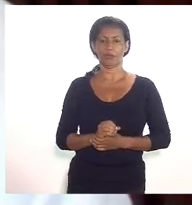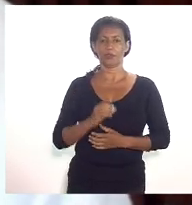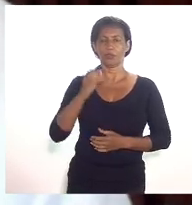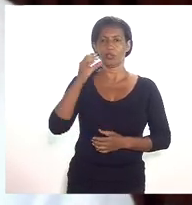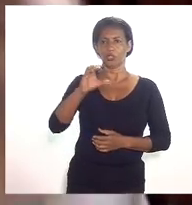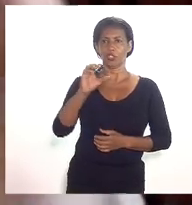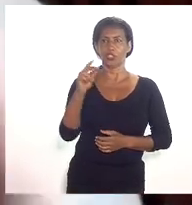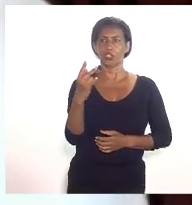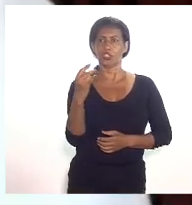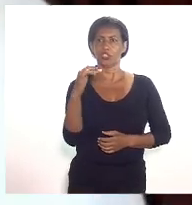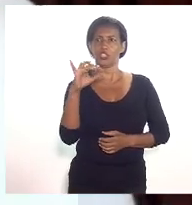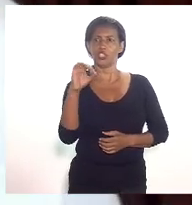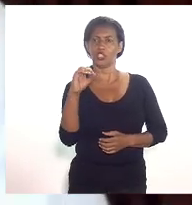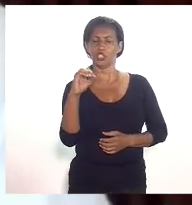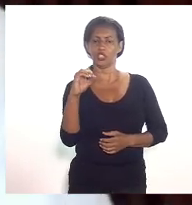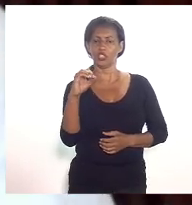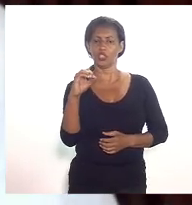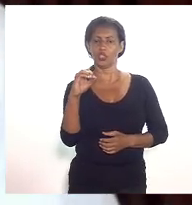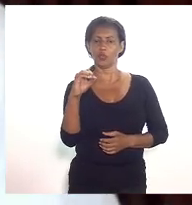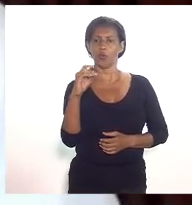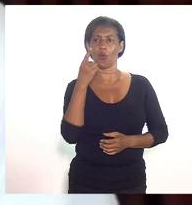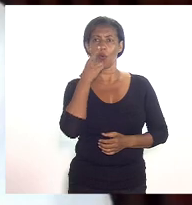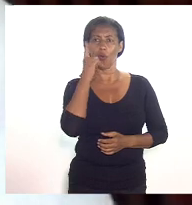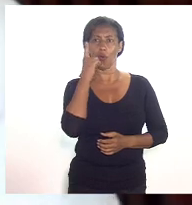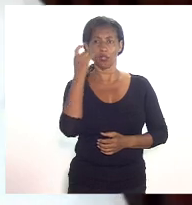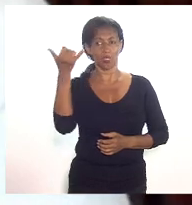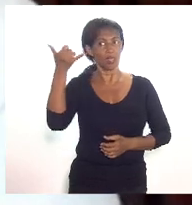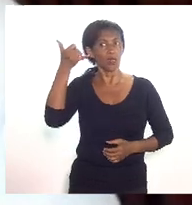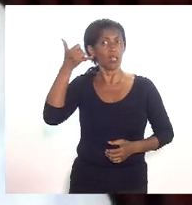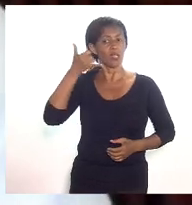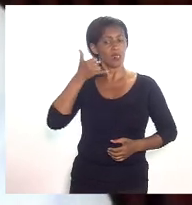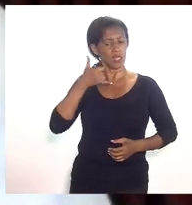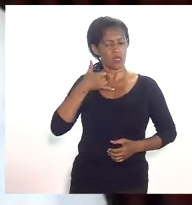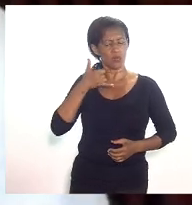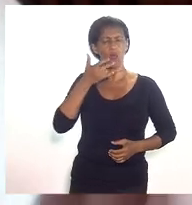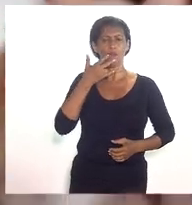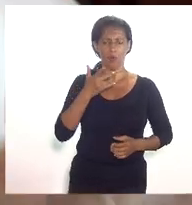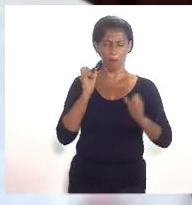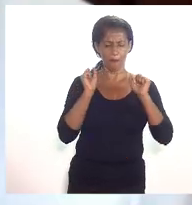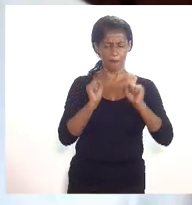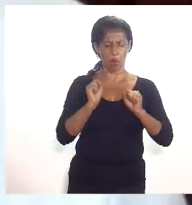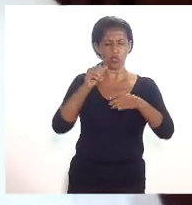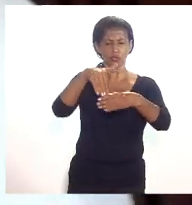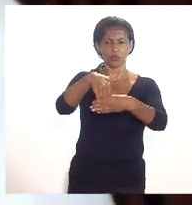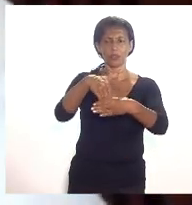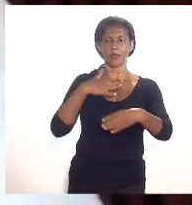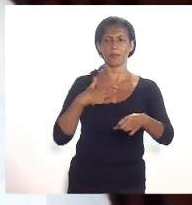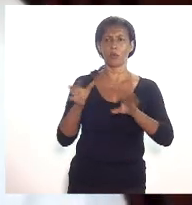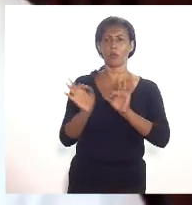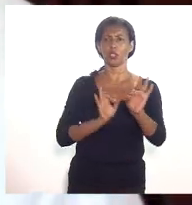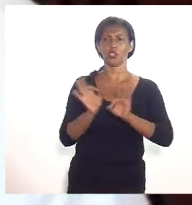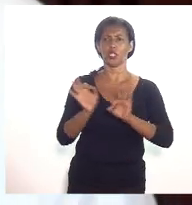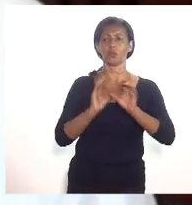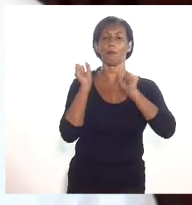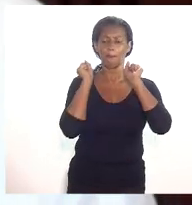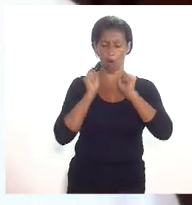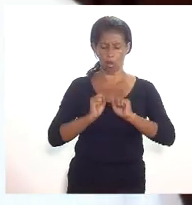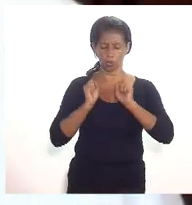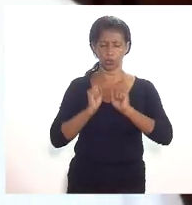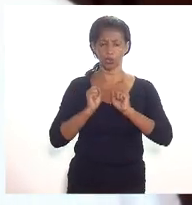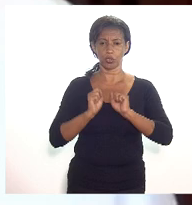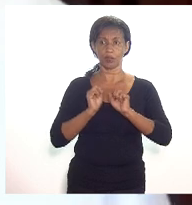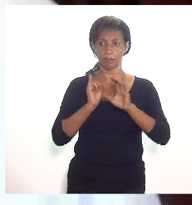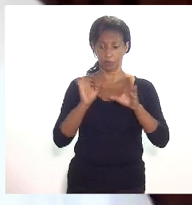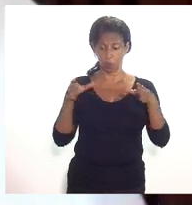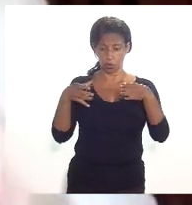de retirar. Mas ontem o deputado Chico Machado me ligou dizendo: pode votar meus projetos. Se ele assim tivesse feito no